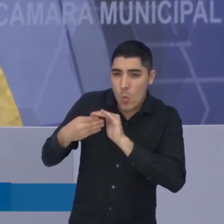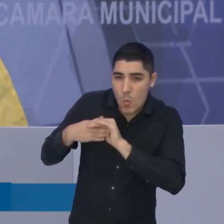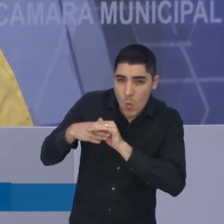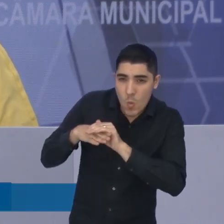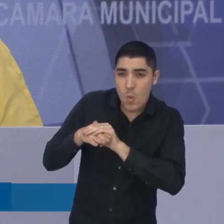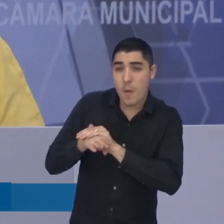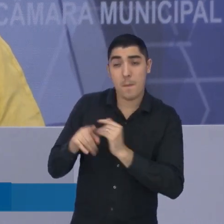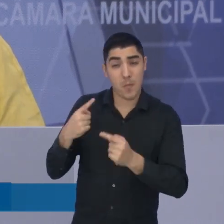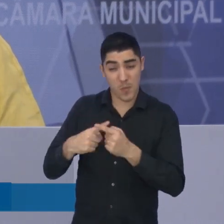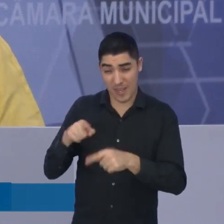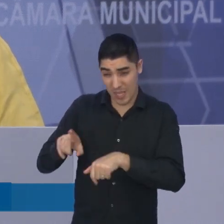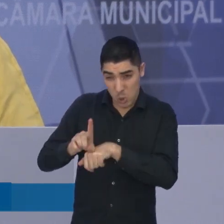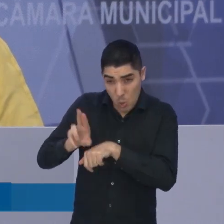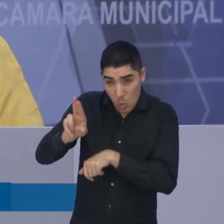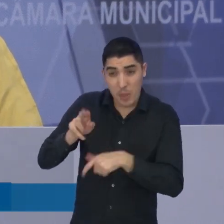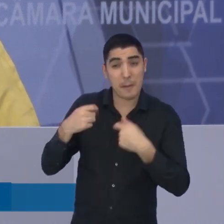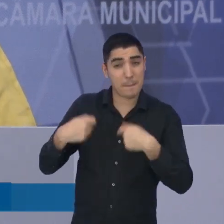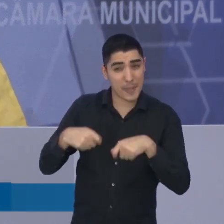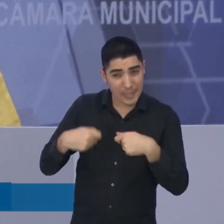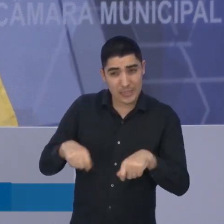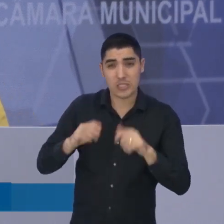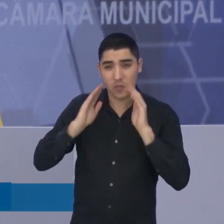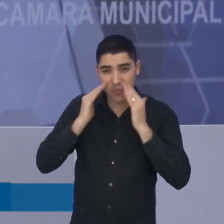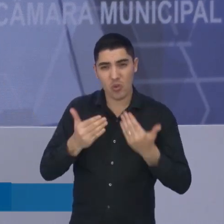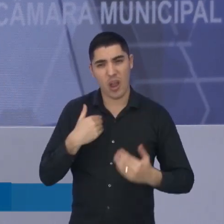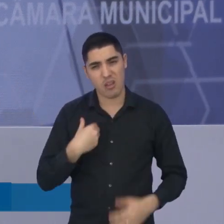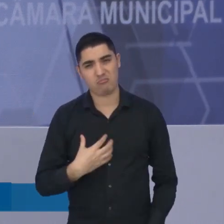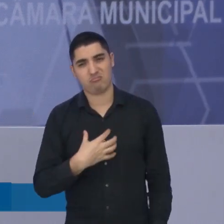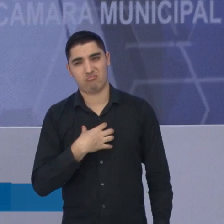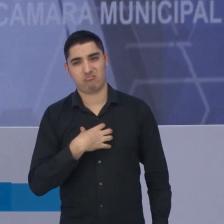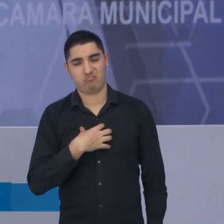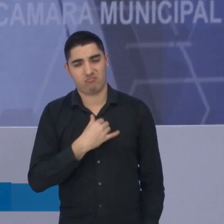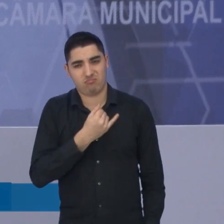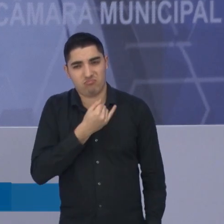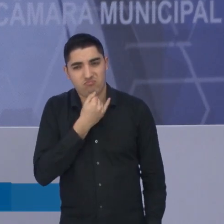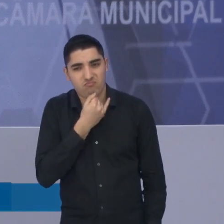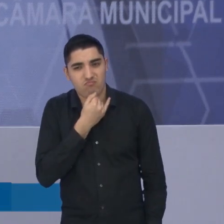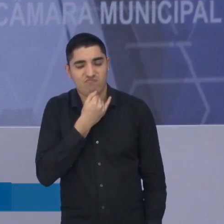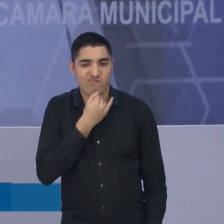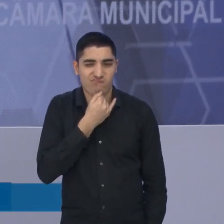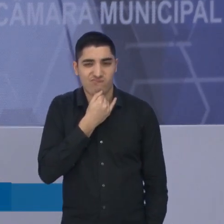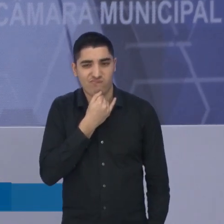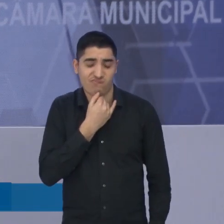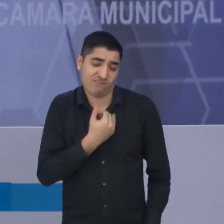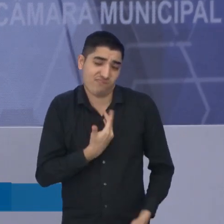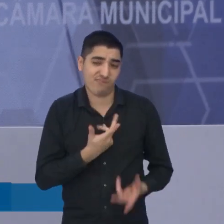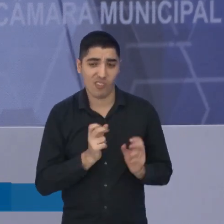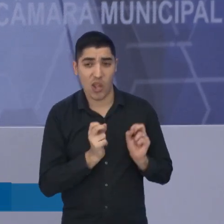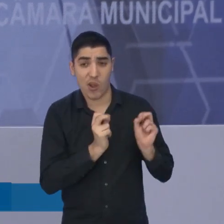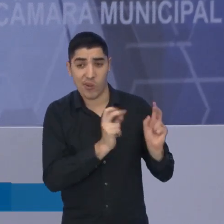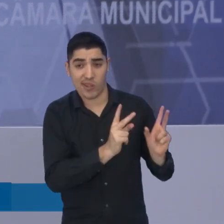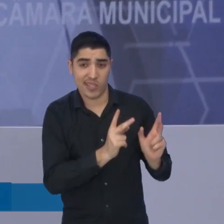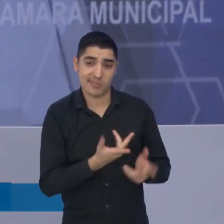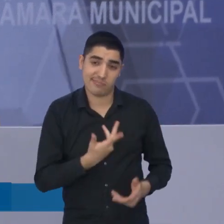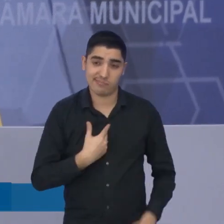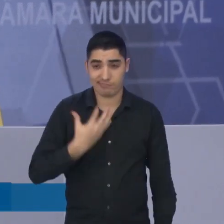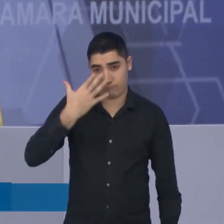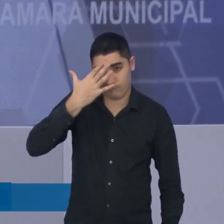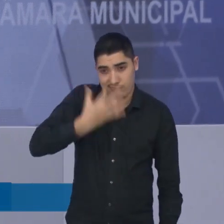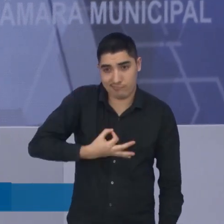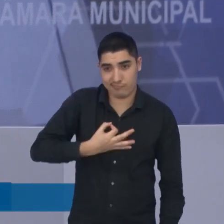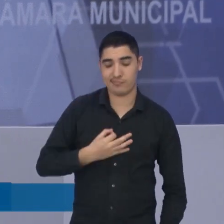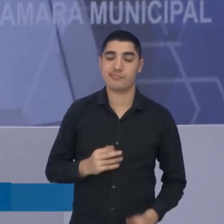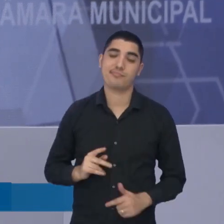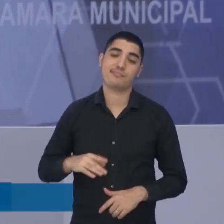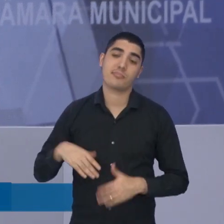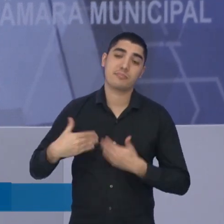necessário para um doutorado. Aí eu fiquei meio desapontada, mas falei, tudo bem, vamos em frente.